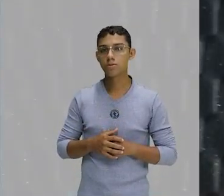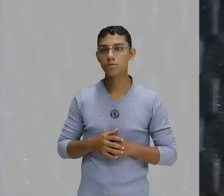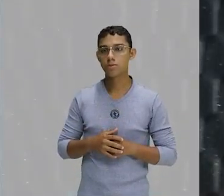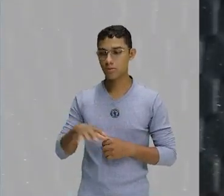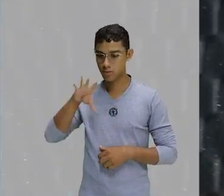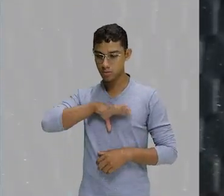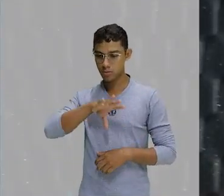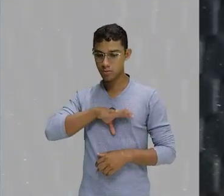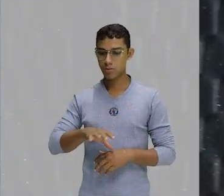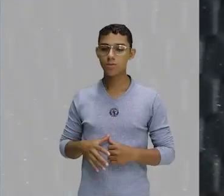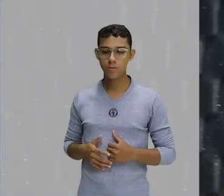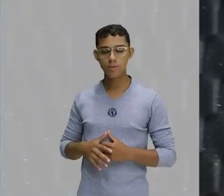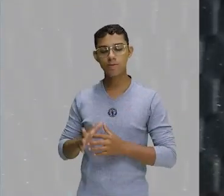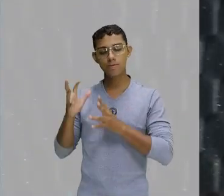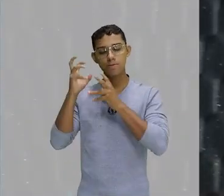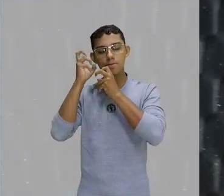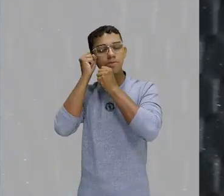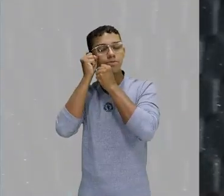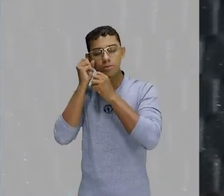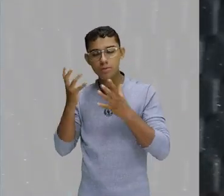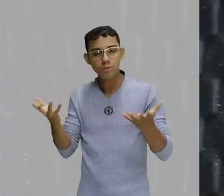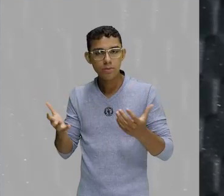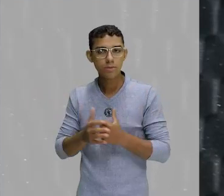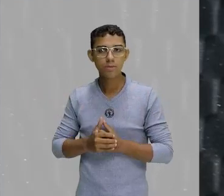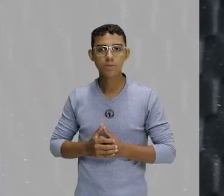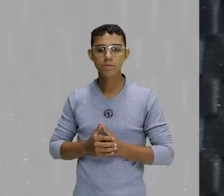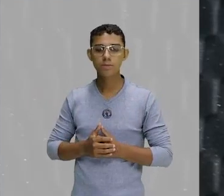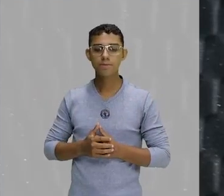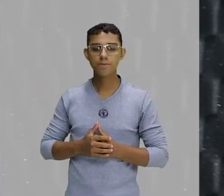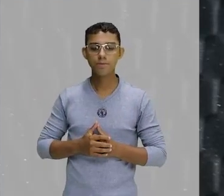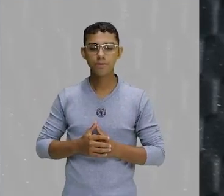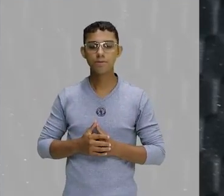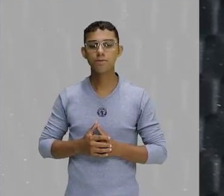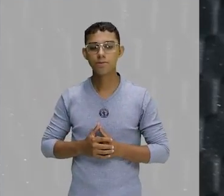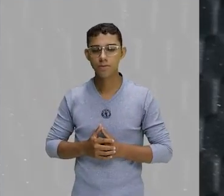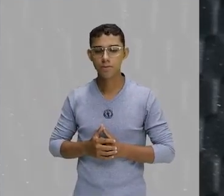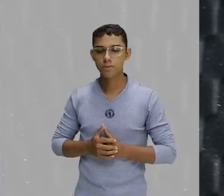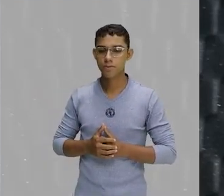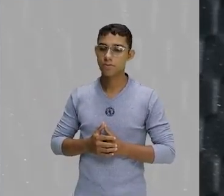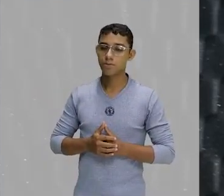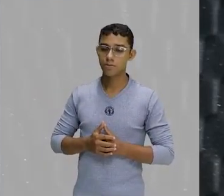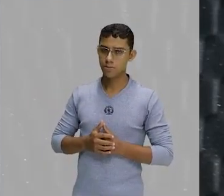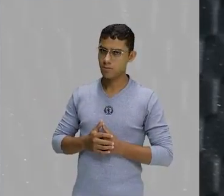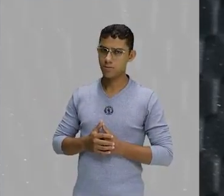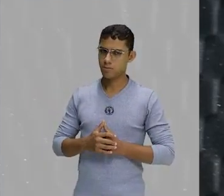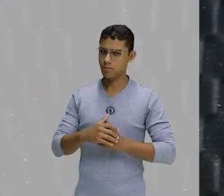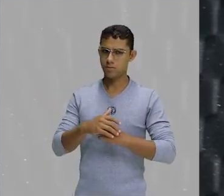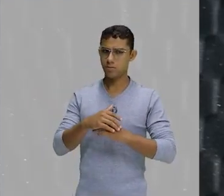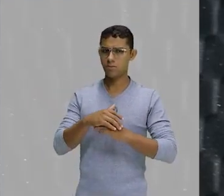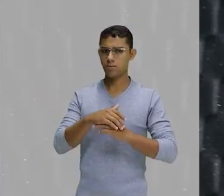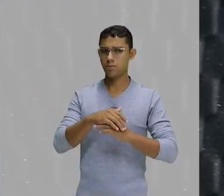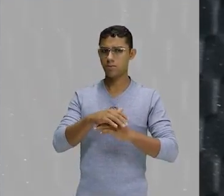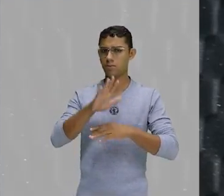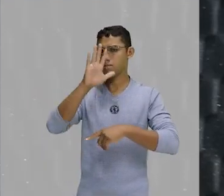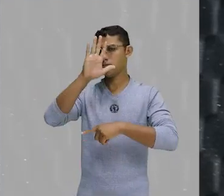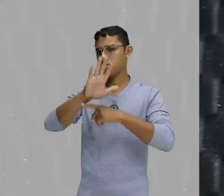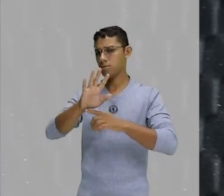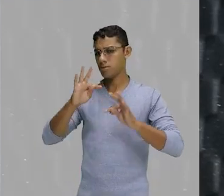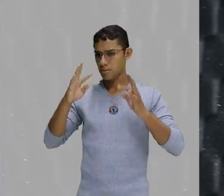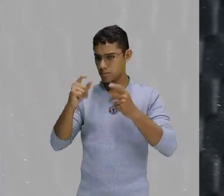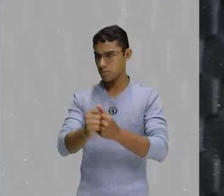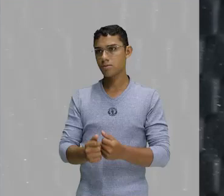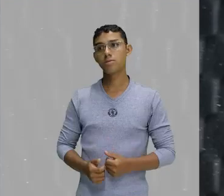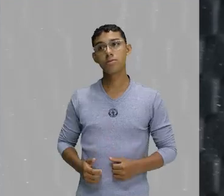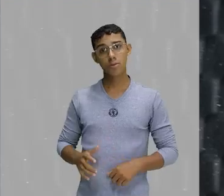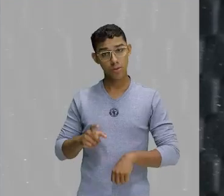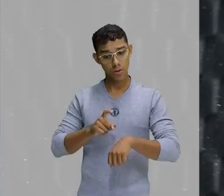bem coloquial, bem popular, tirar um cochilo, né? Dormir um pouquinho. Não é a tarde toda, como vocês dormem depois do almoço. Não perca,